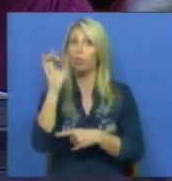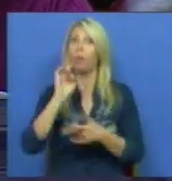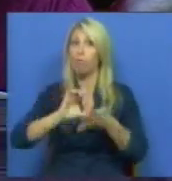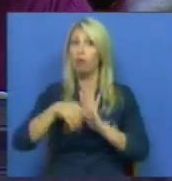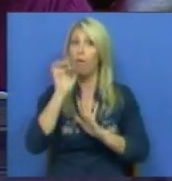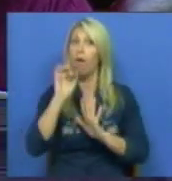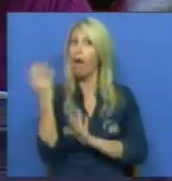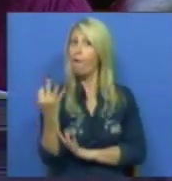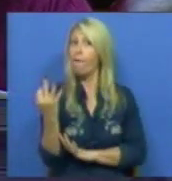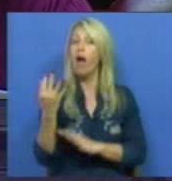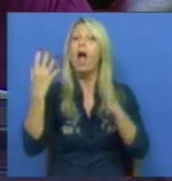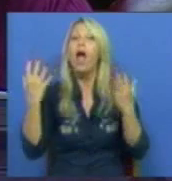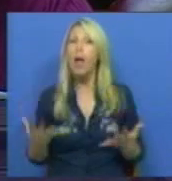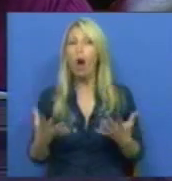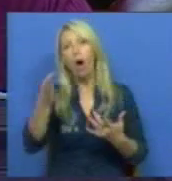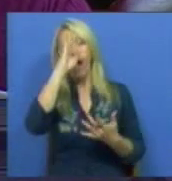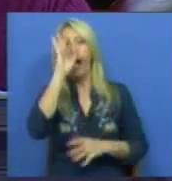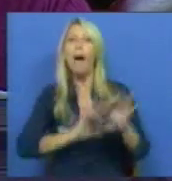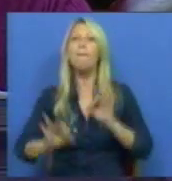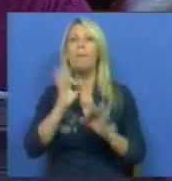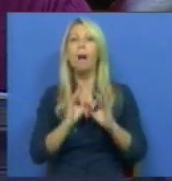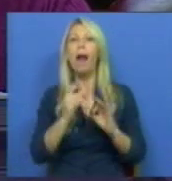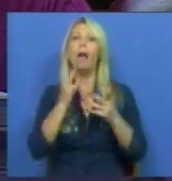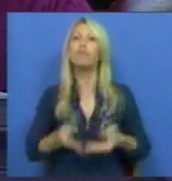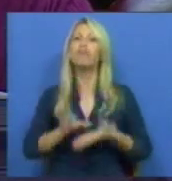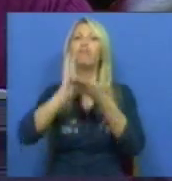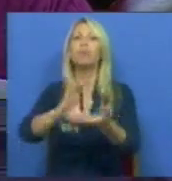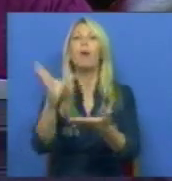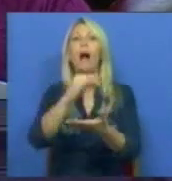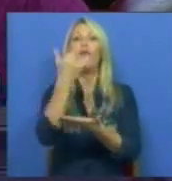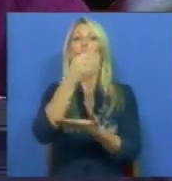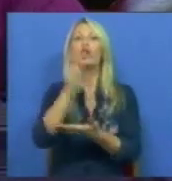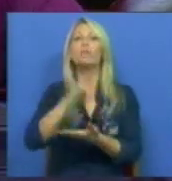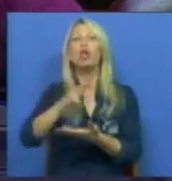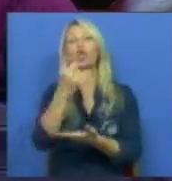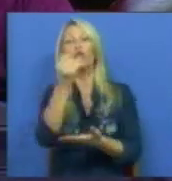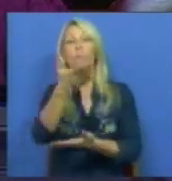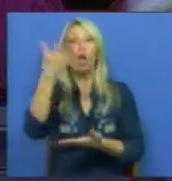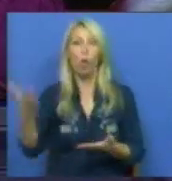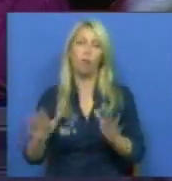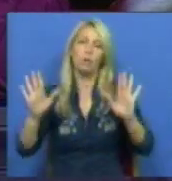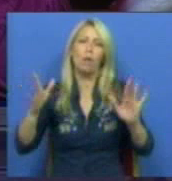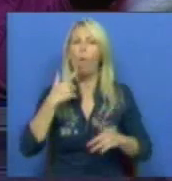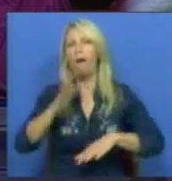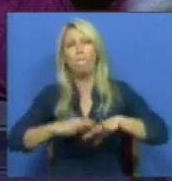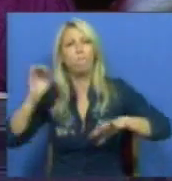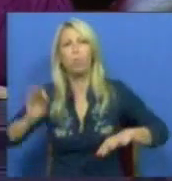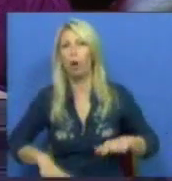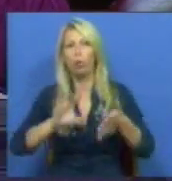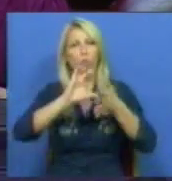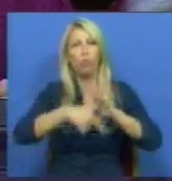se prepara para entregar mais 2 milhões em 2011. Não está em causa, naturalmente, o projeto de Guimarães Cidade da